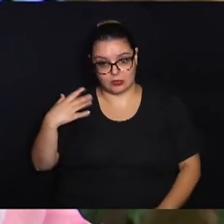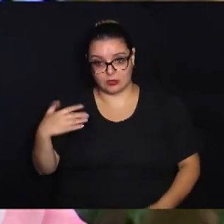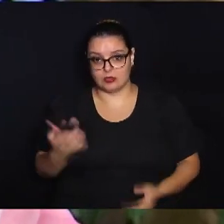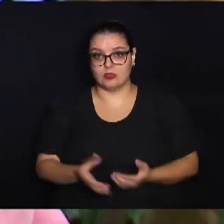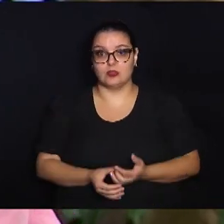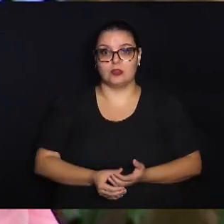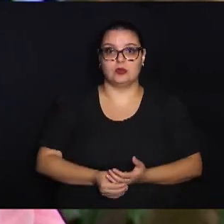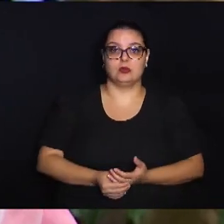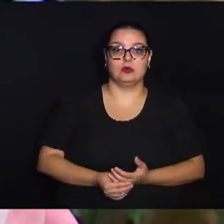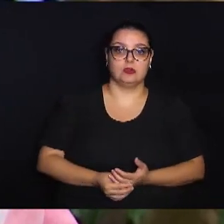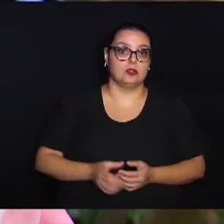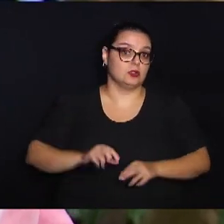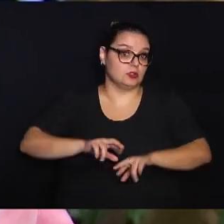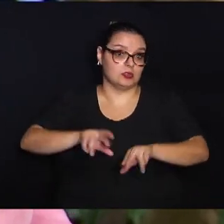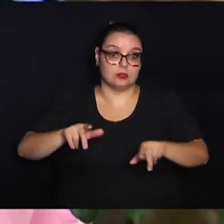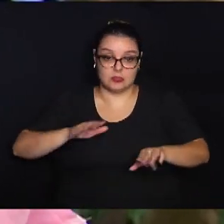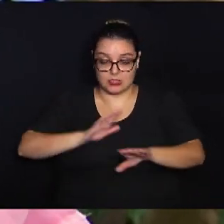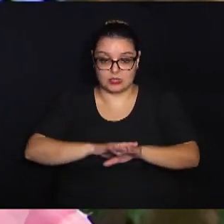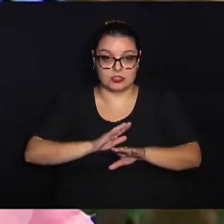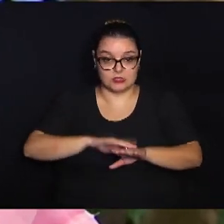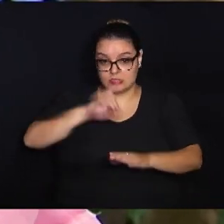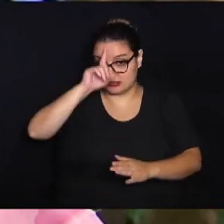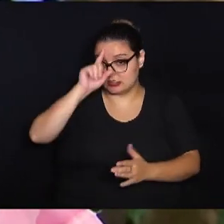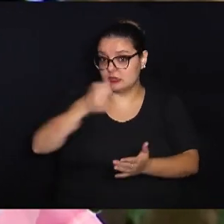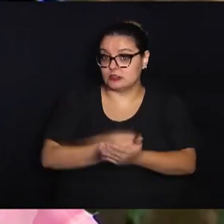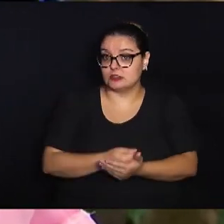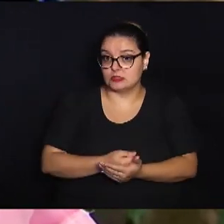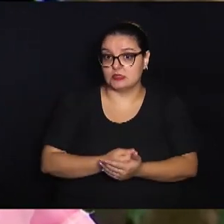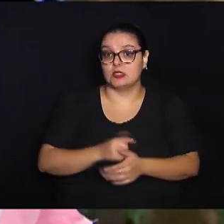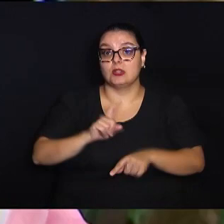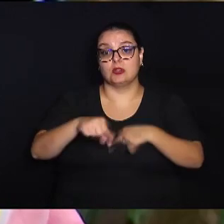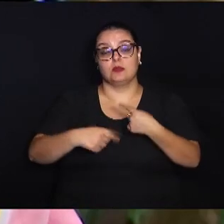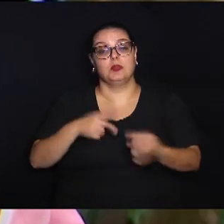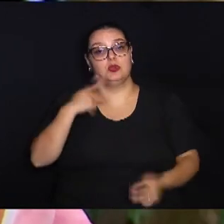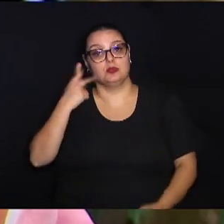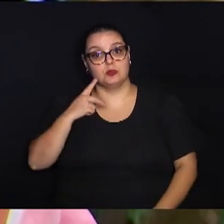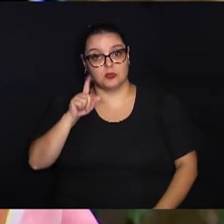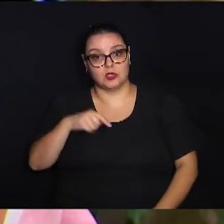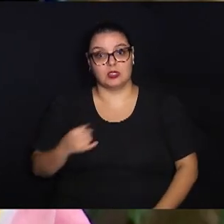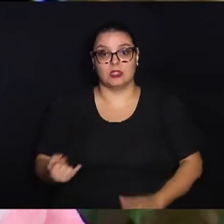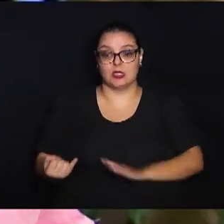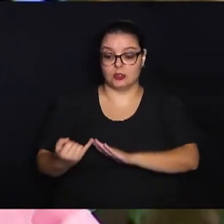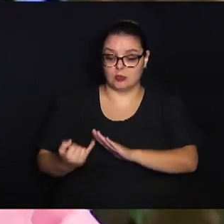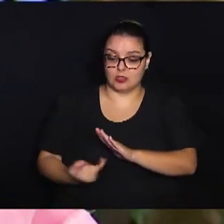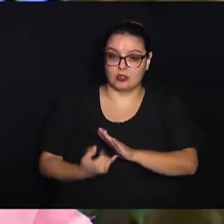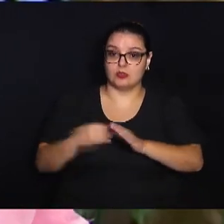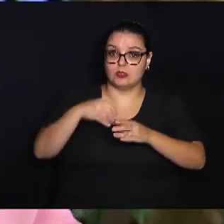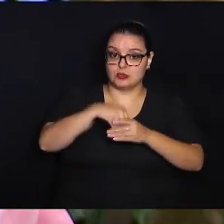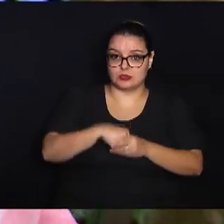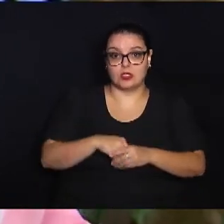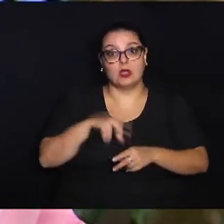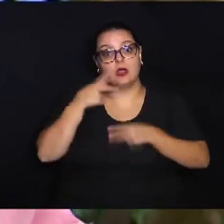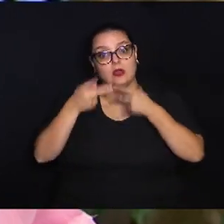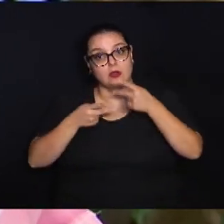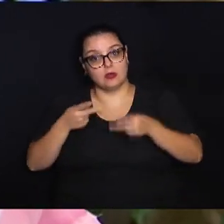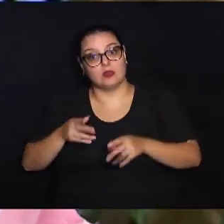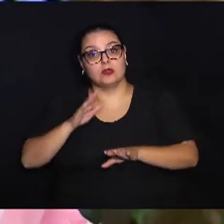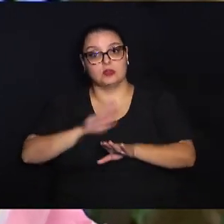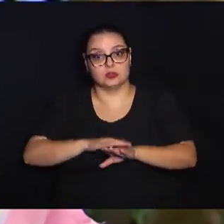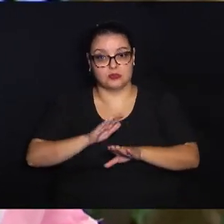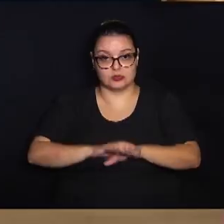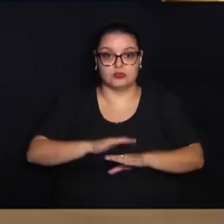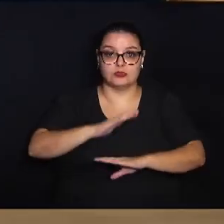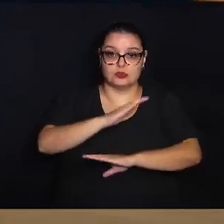em diversas ações e decisões, e uma política que é institucional, e aí a gente fala um pouquinho sobre o funcionamento do